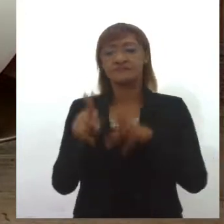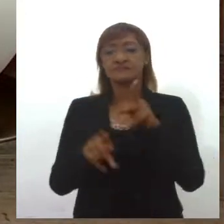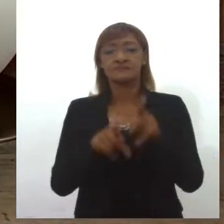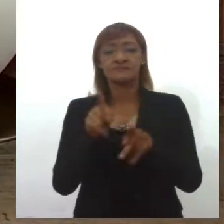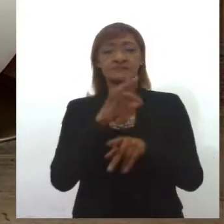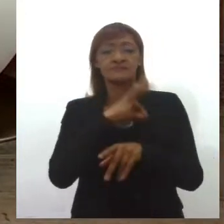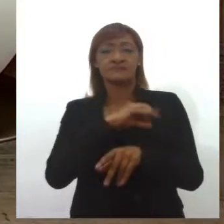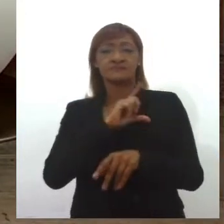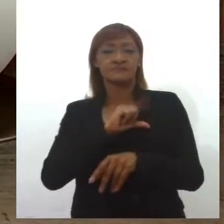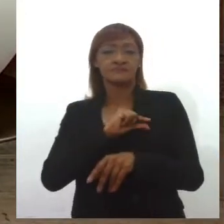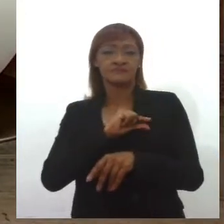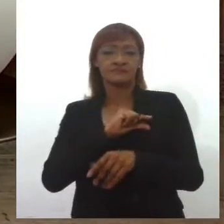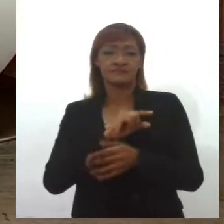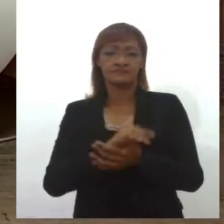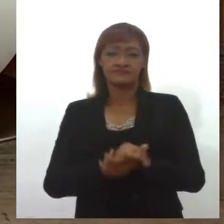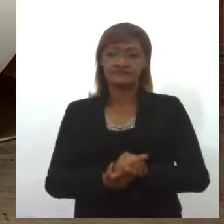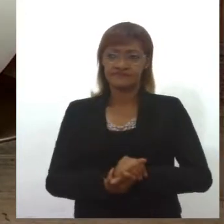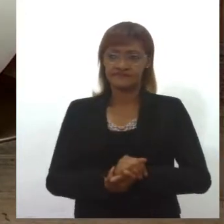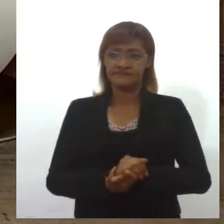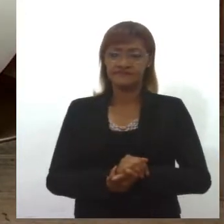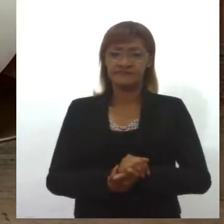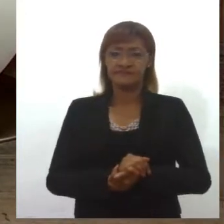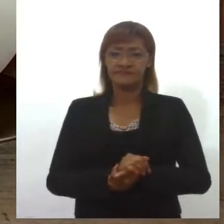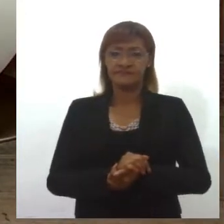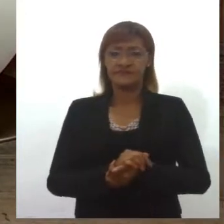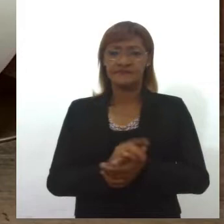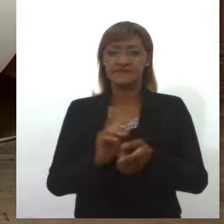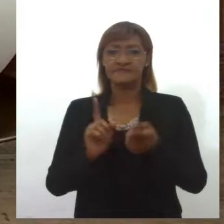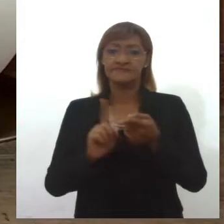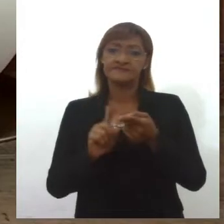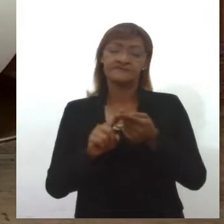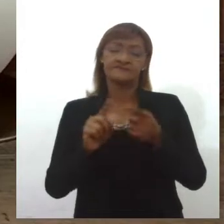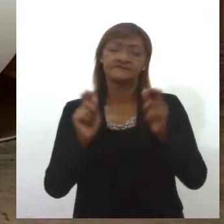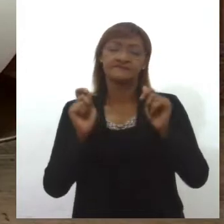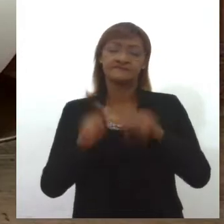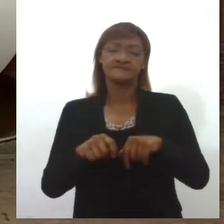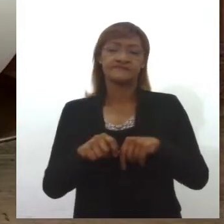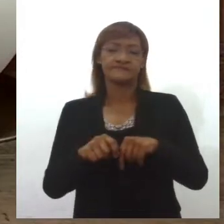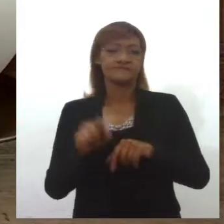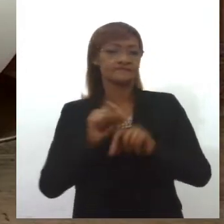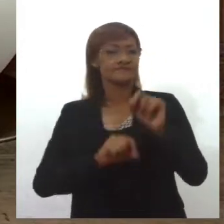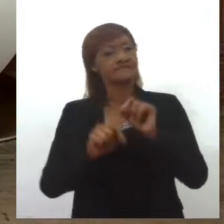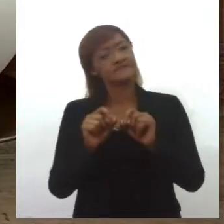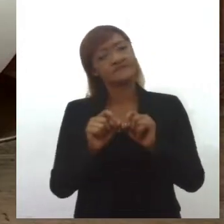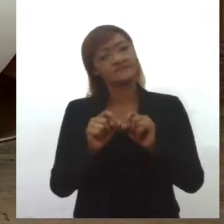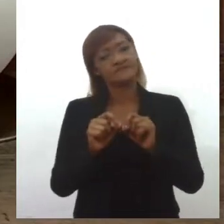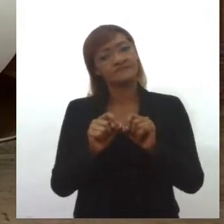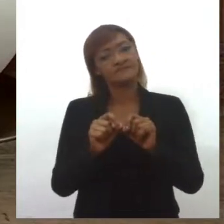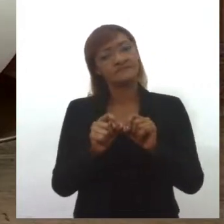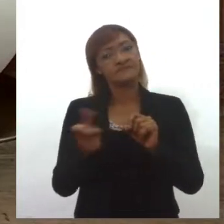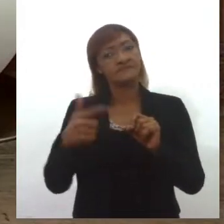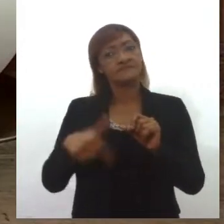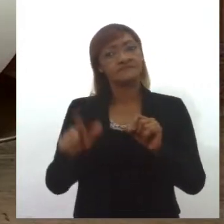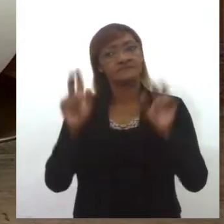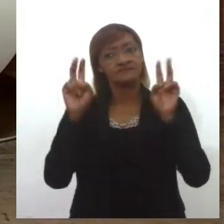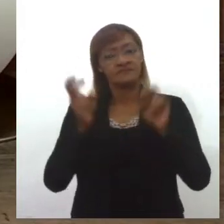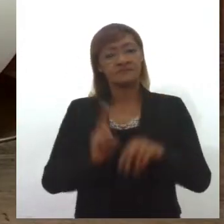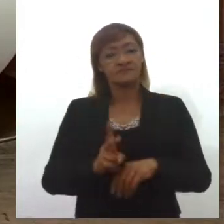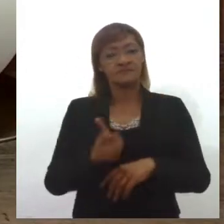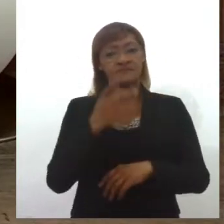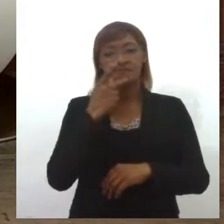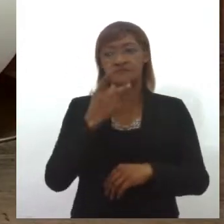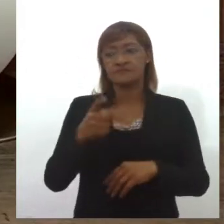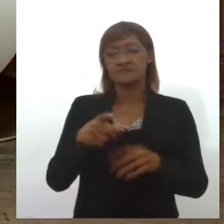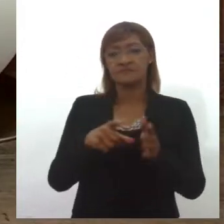completamente, né? O salário e o que poderia ser feito com esse salário, né? Mas nós vamos falar mais sobre esse assunto ainda com especialistas.